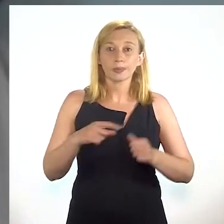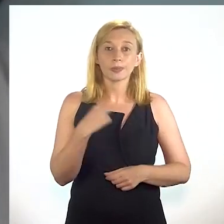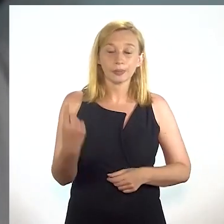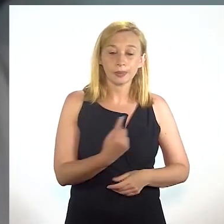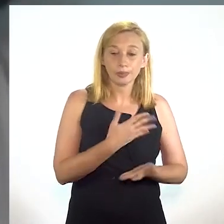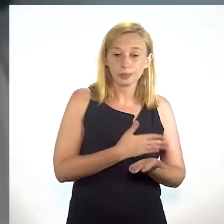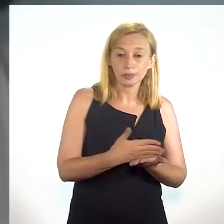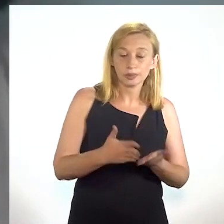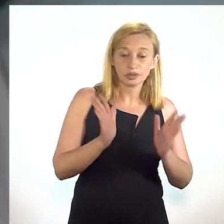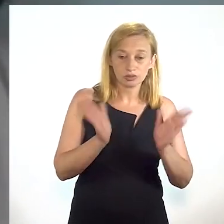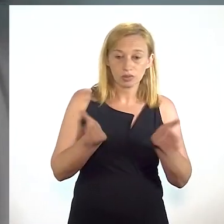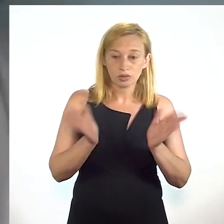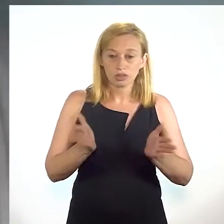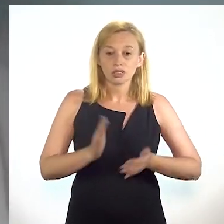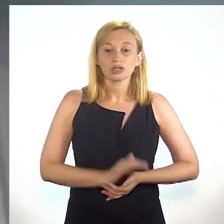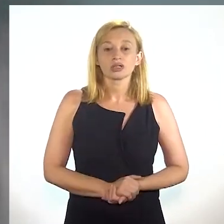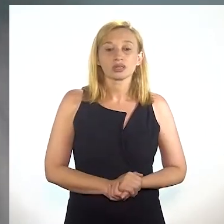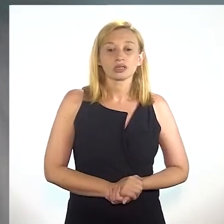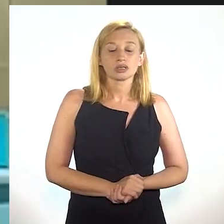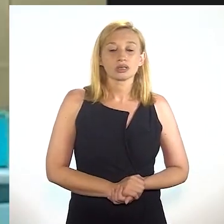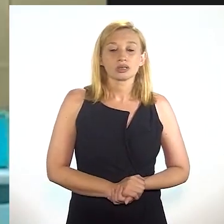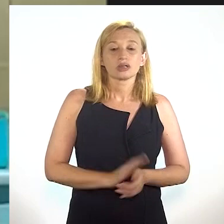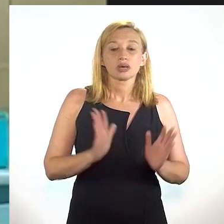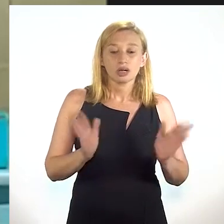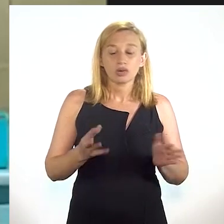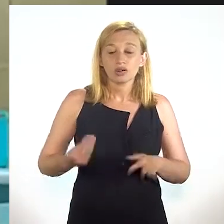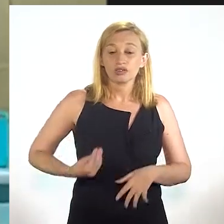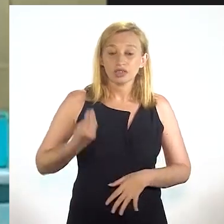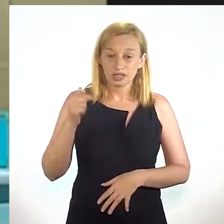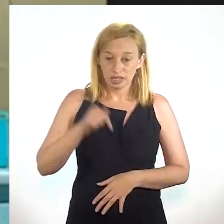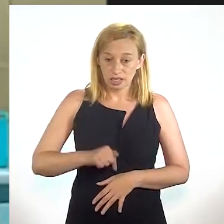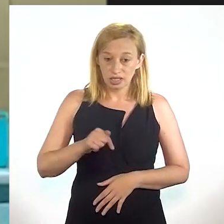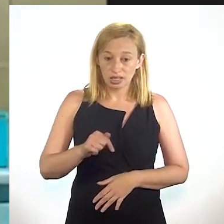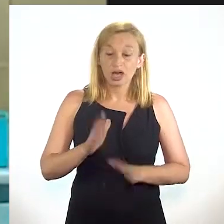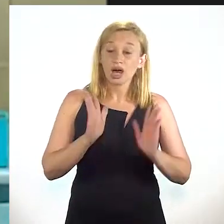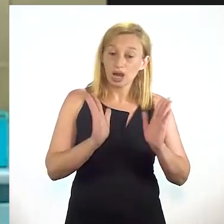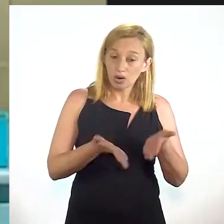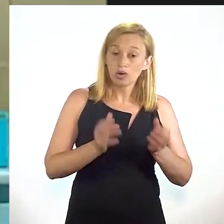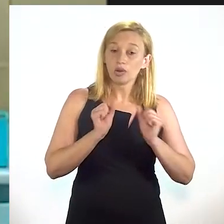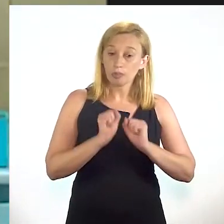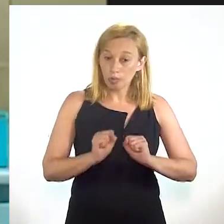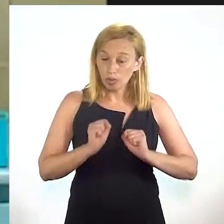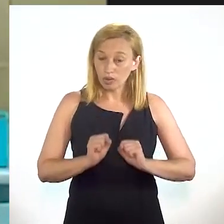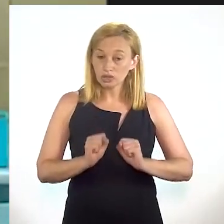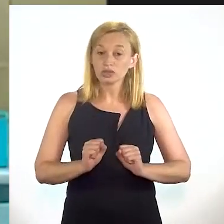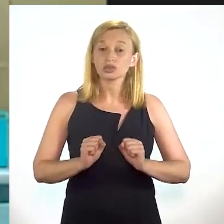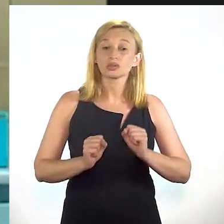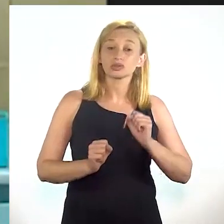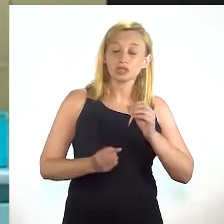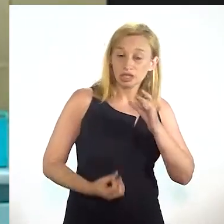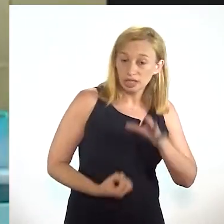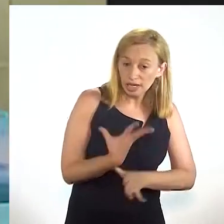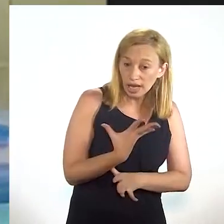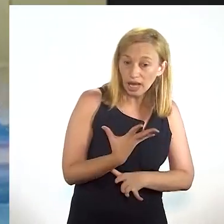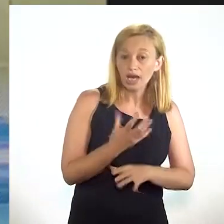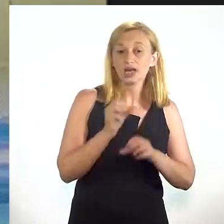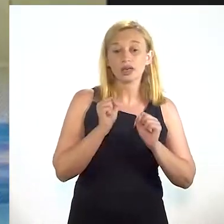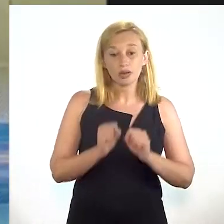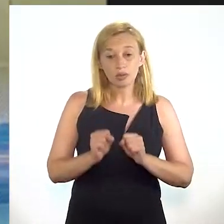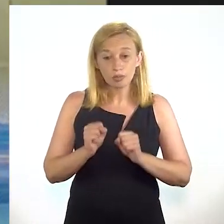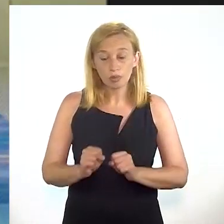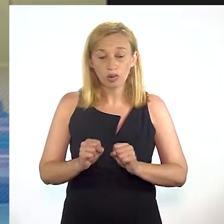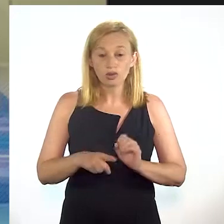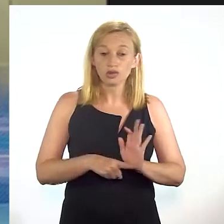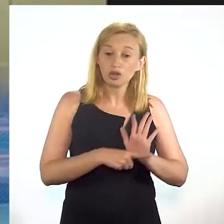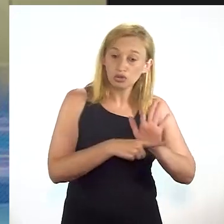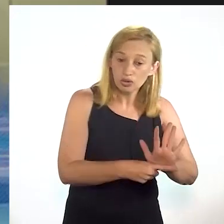estão surgindo? Então, o futuro para mim sempre começa no agora. Agora eu estou aqui, agora eu posso arar,